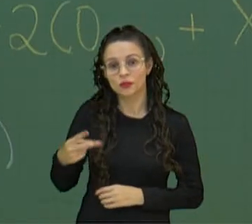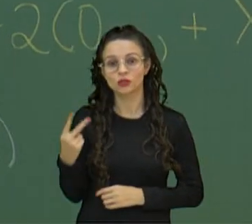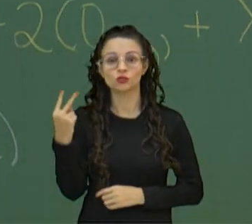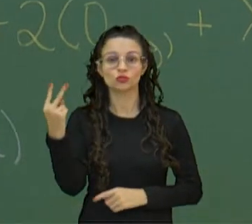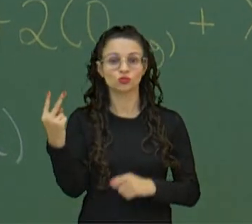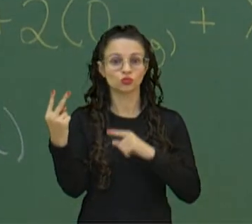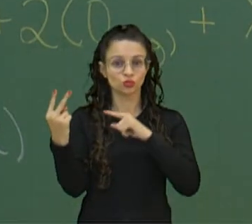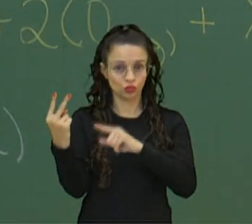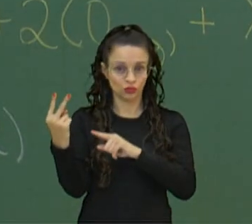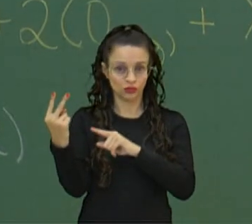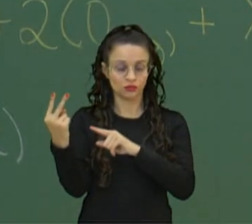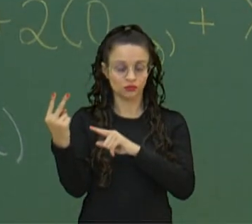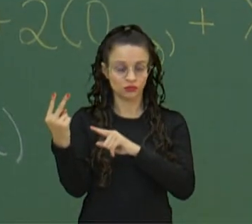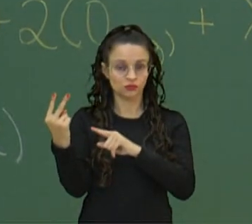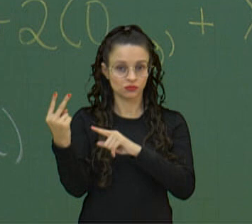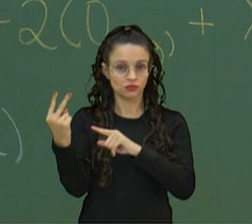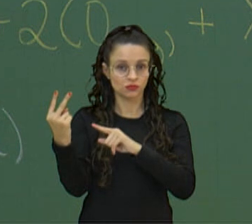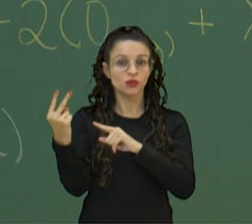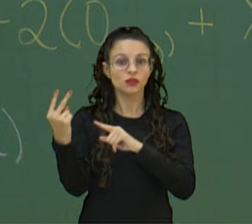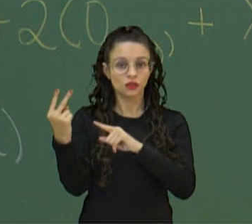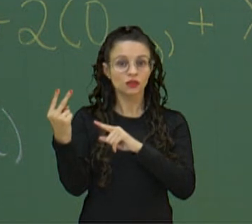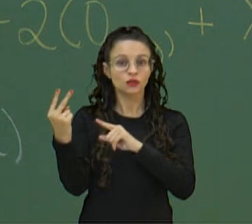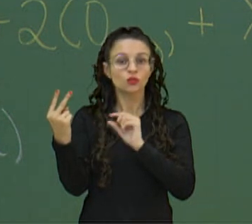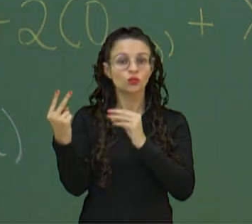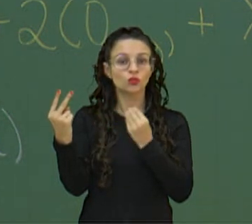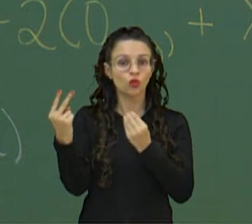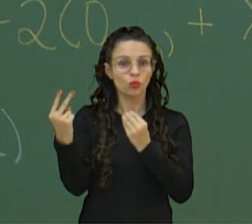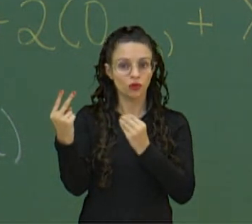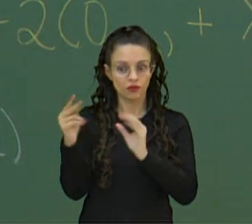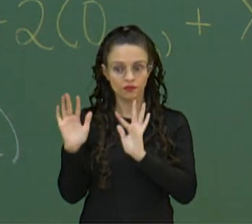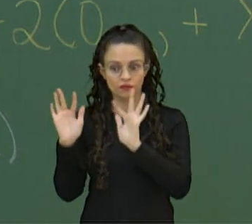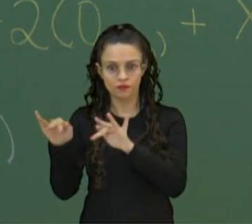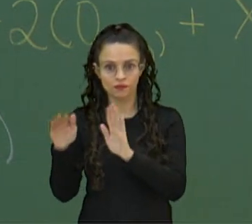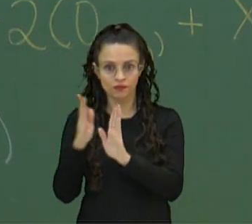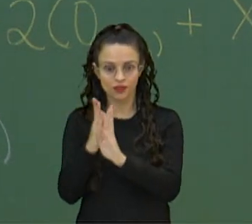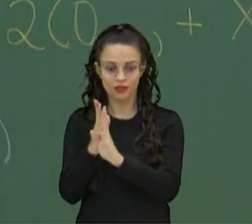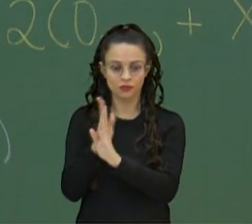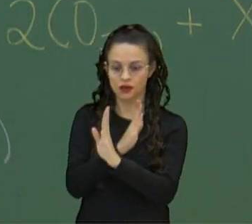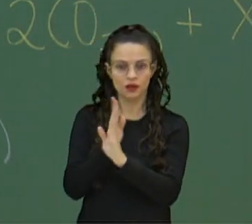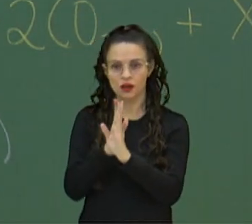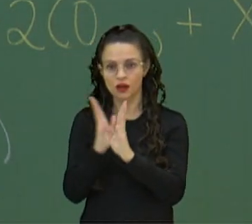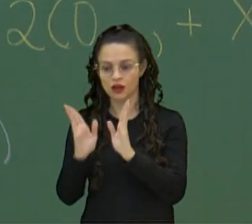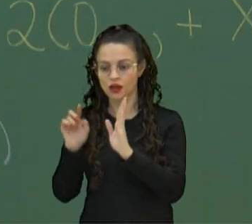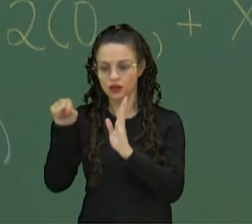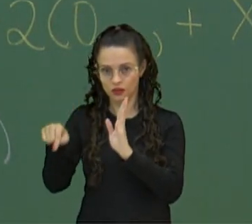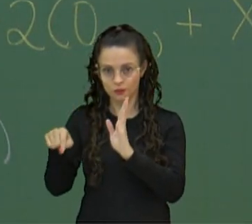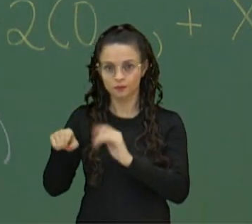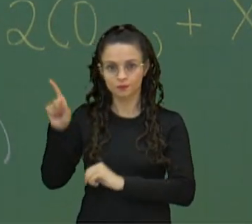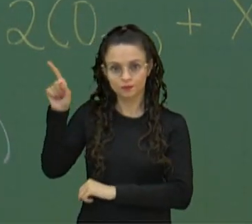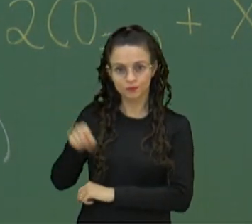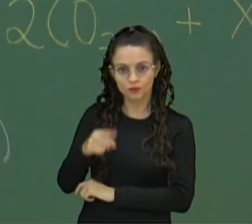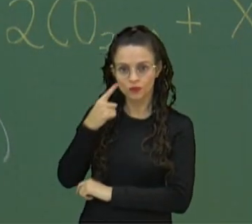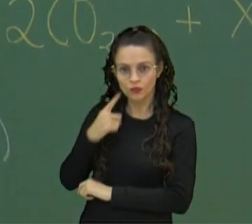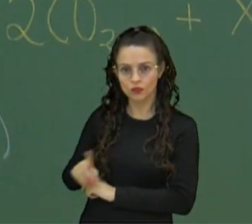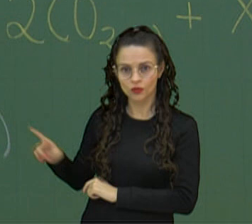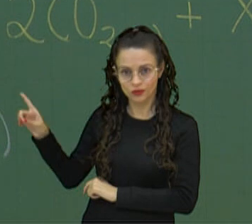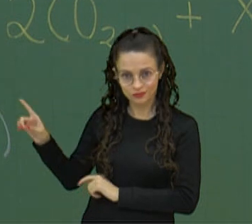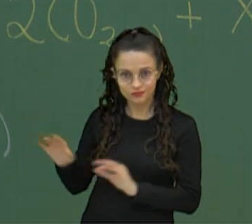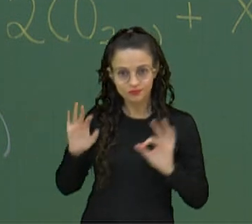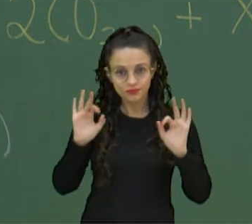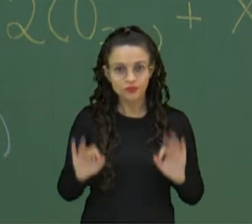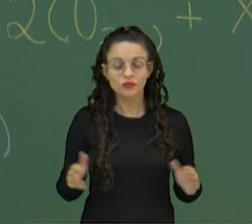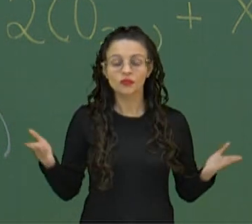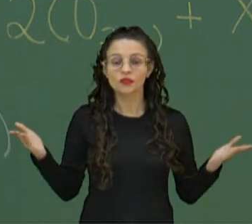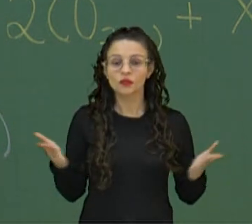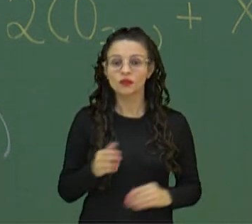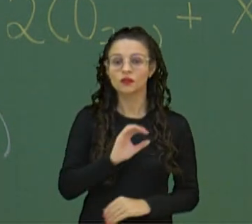duas que me interessam na posição de produtos. Por isso eu cortei aqui, correto? Agora